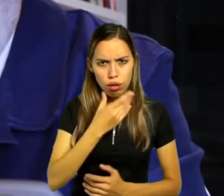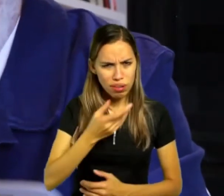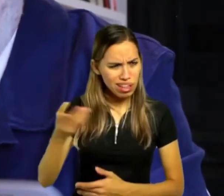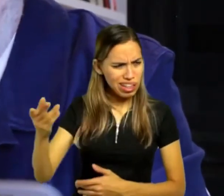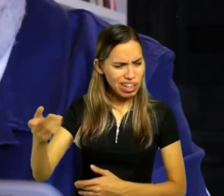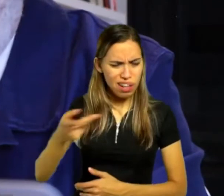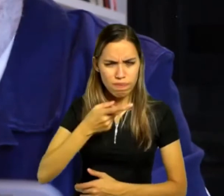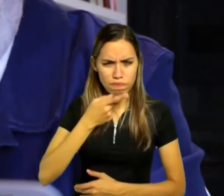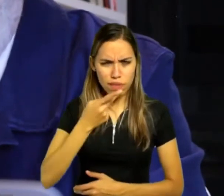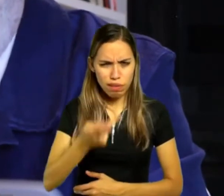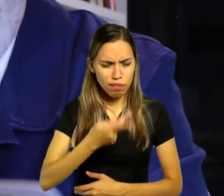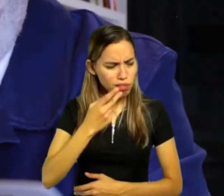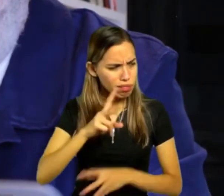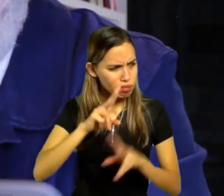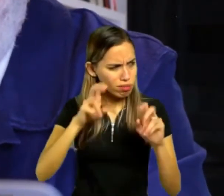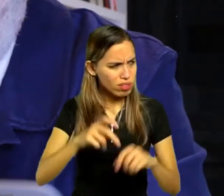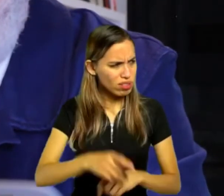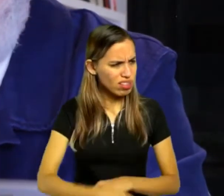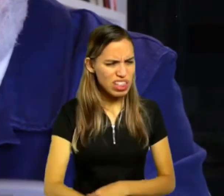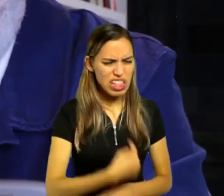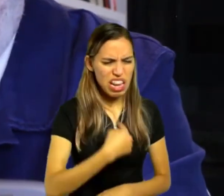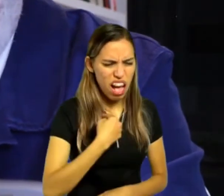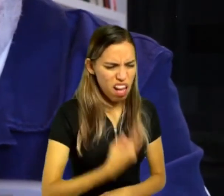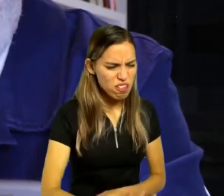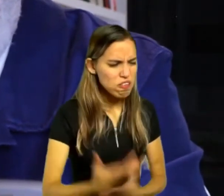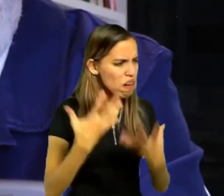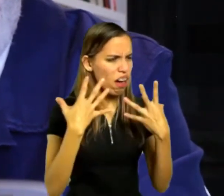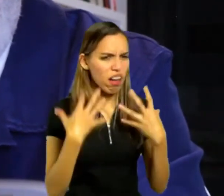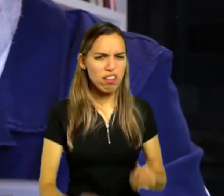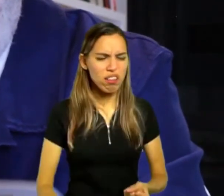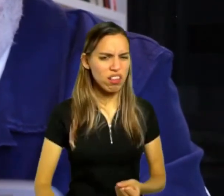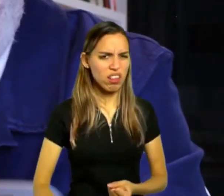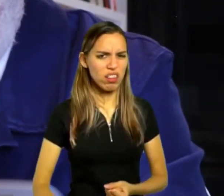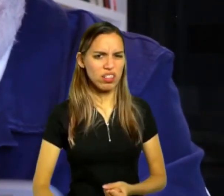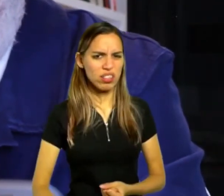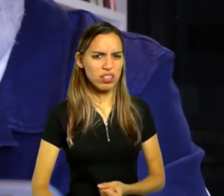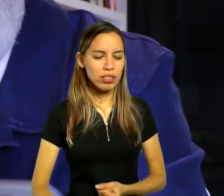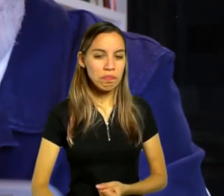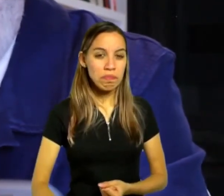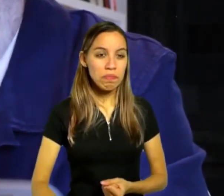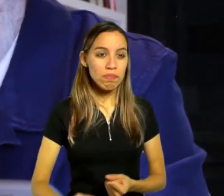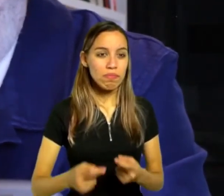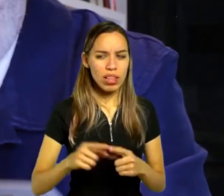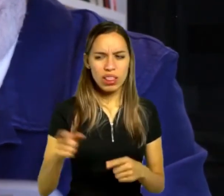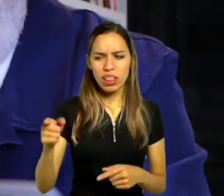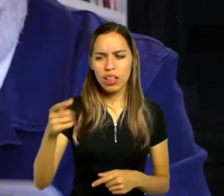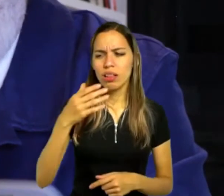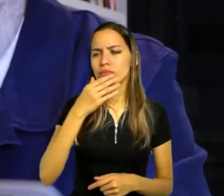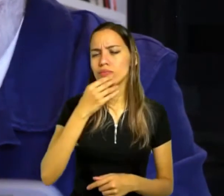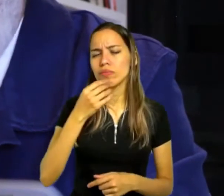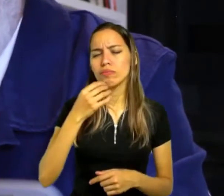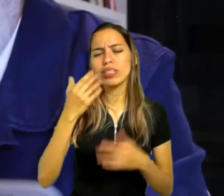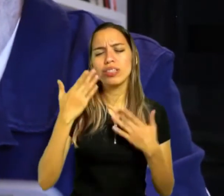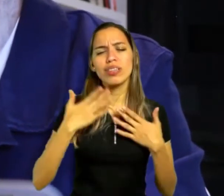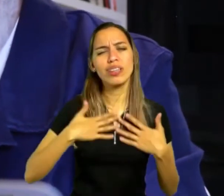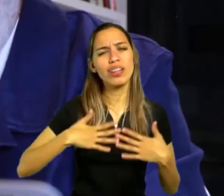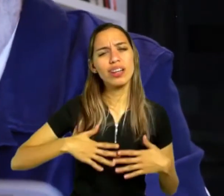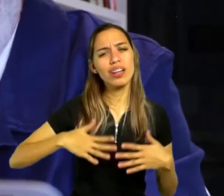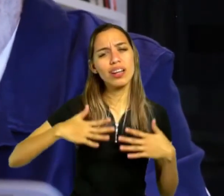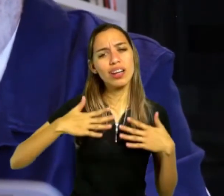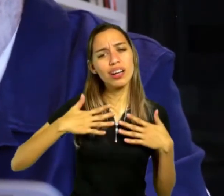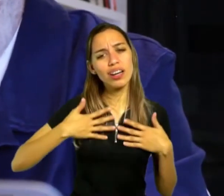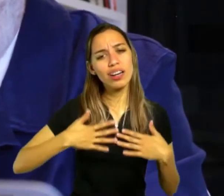mesma indignação, essa indignação santa que o Betinho tinha, aquela calma, uma calma contida,